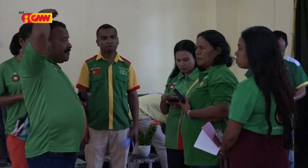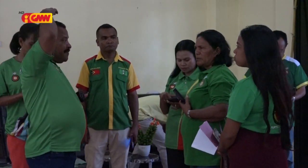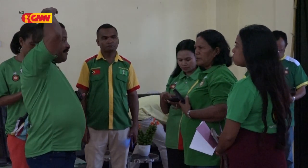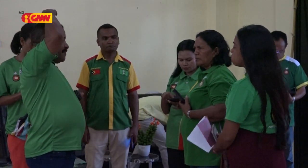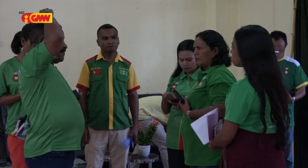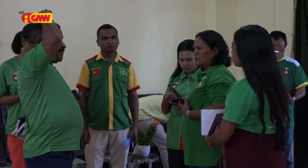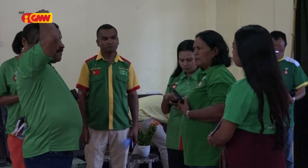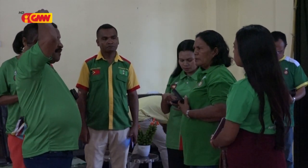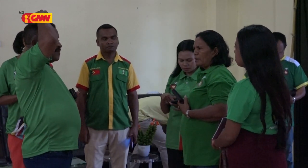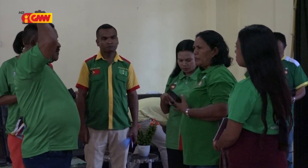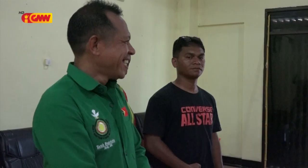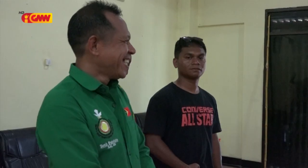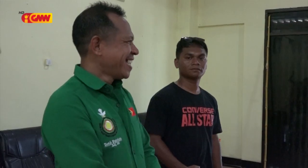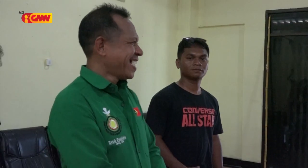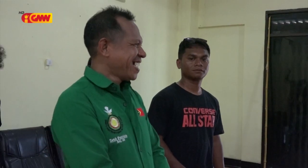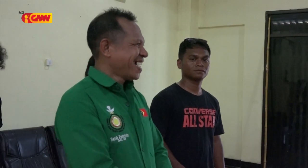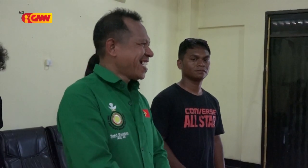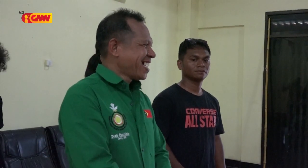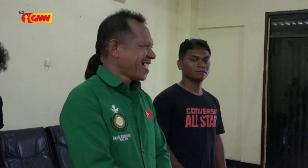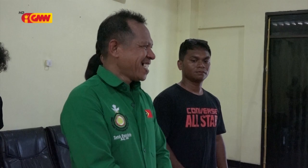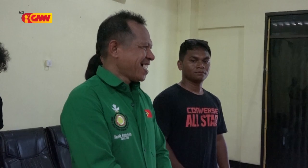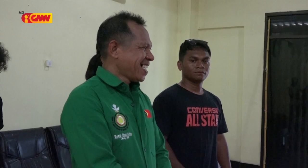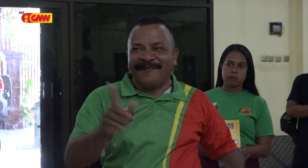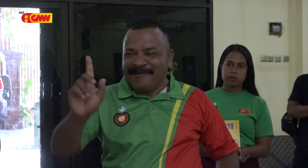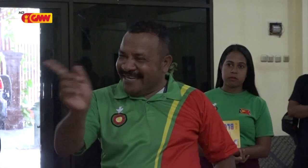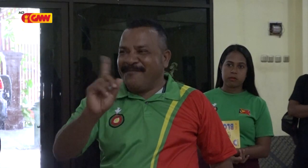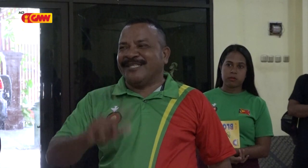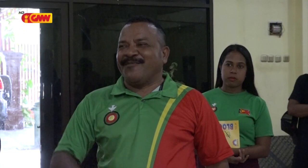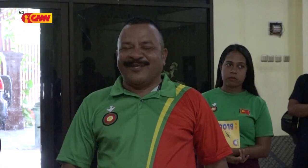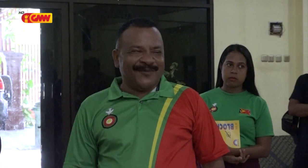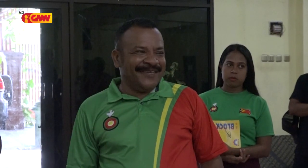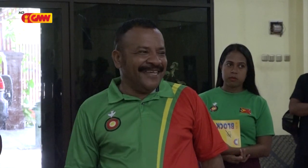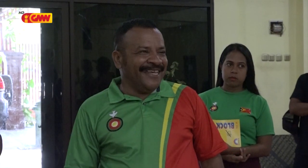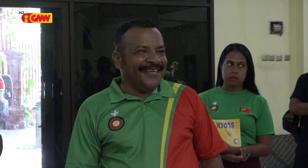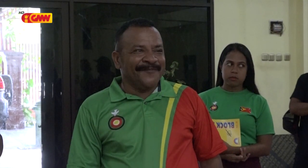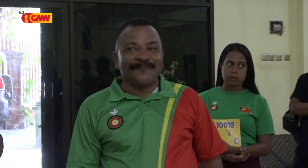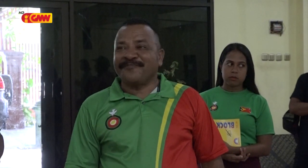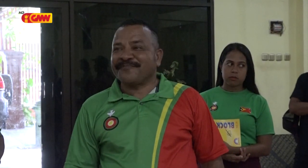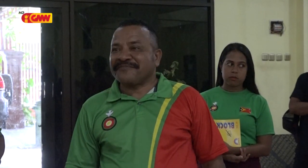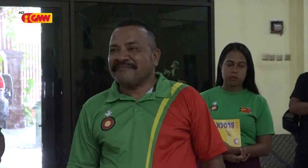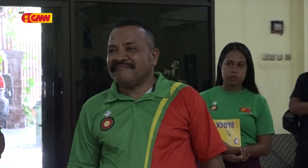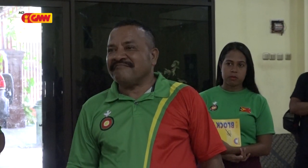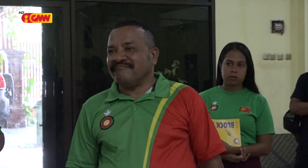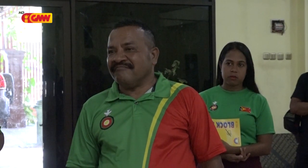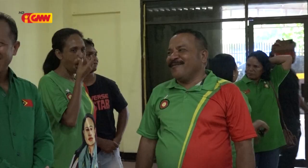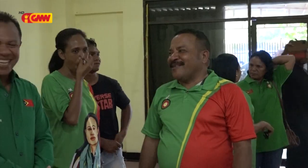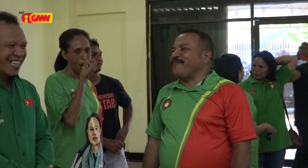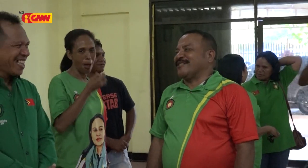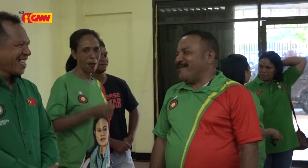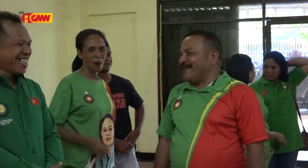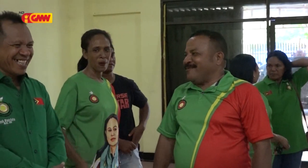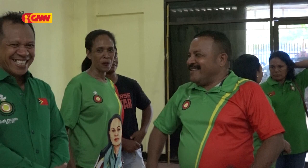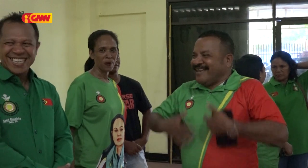Lihusi conferência imprensa estrutura partido junto fo parabéns pa padre Leandro Maria Alves de Bejanes en geração fon